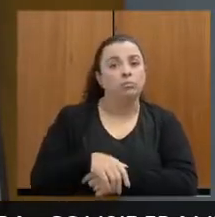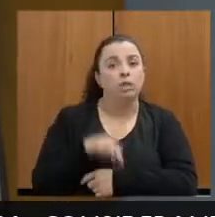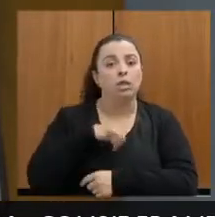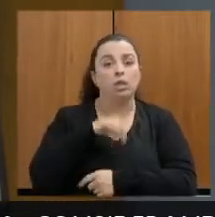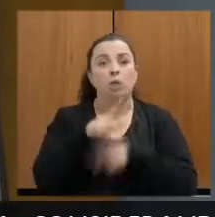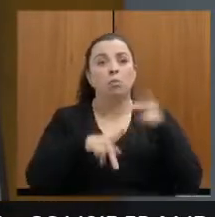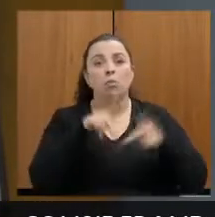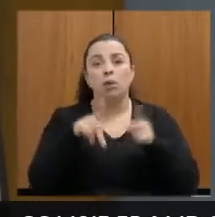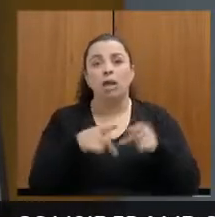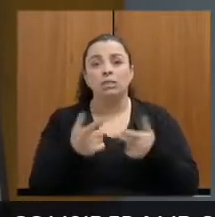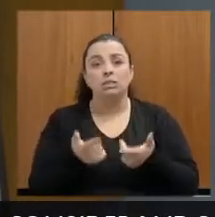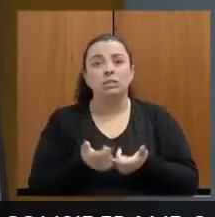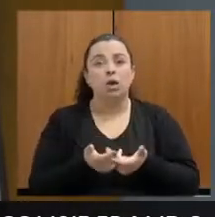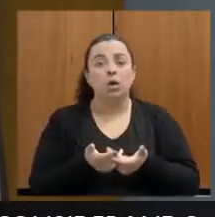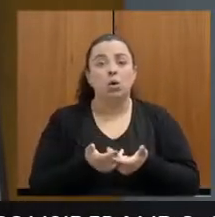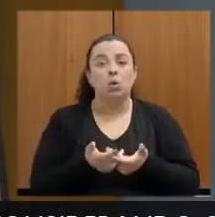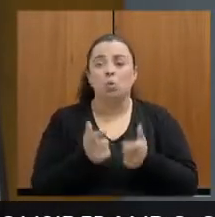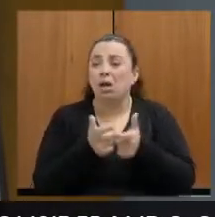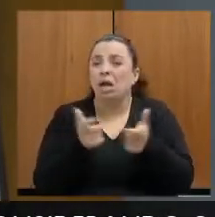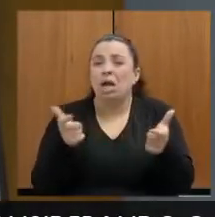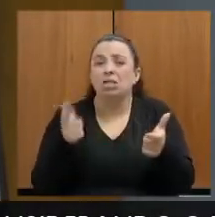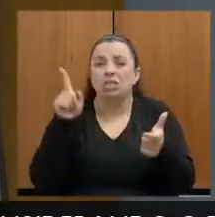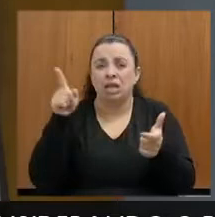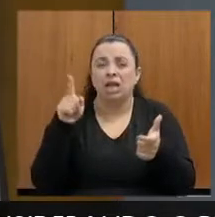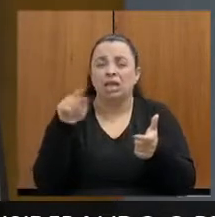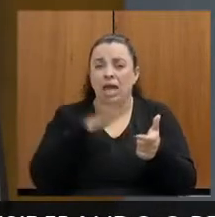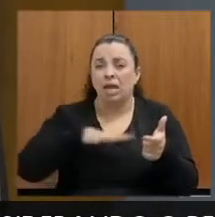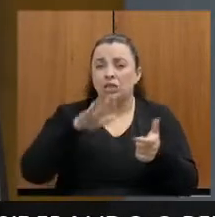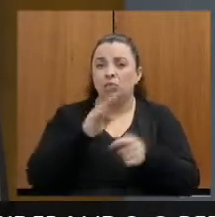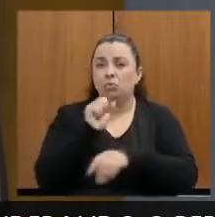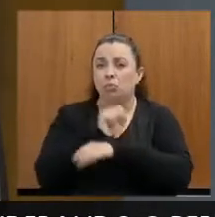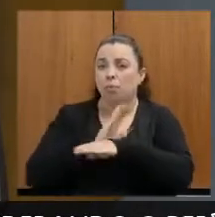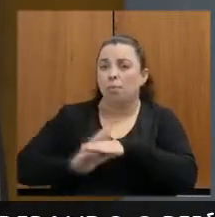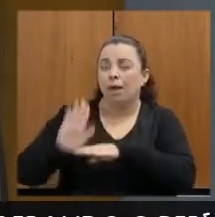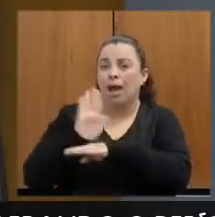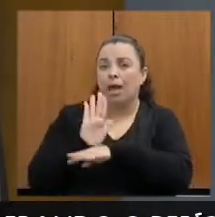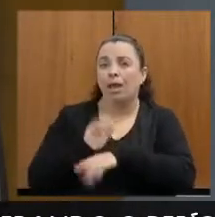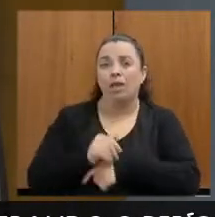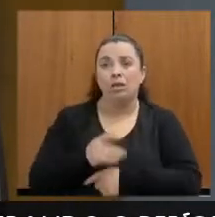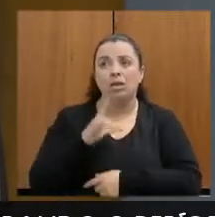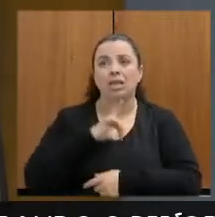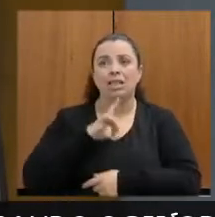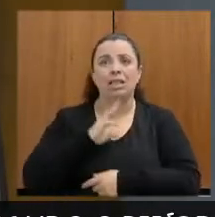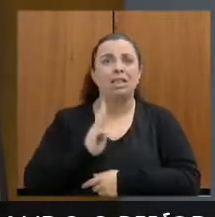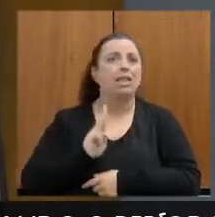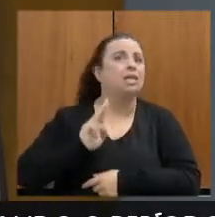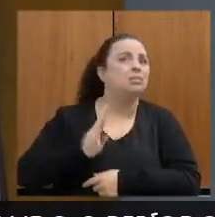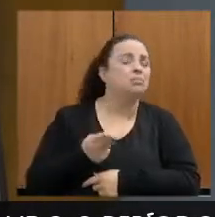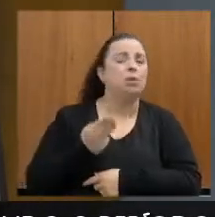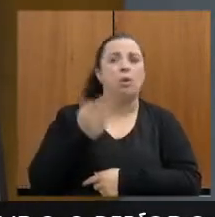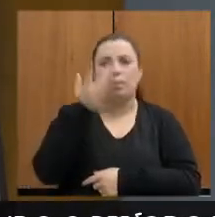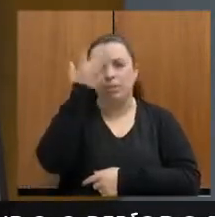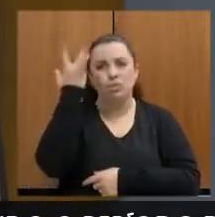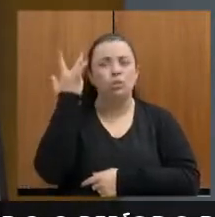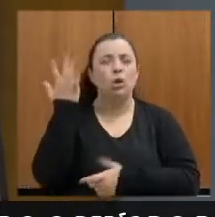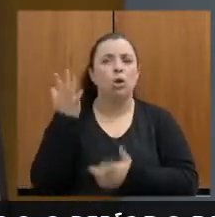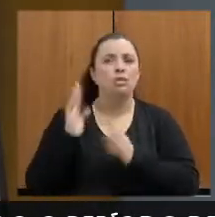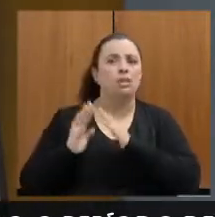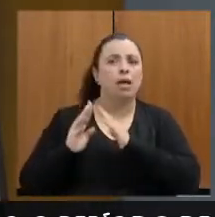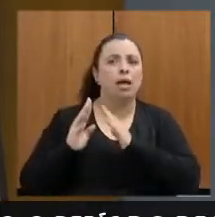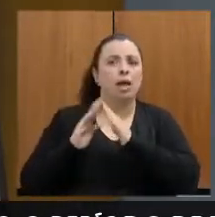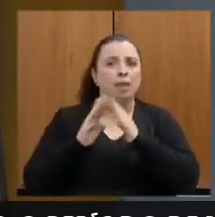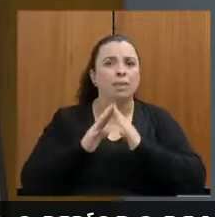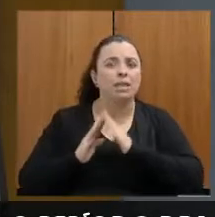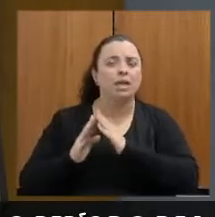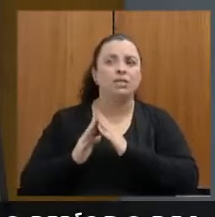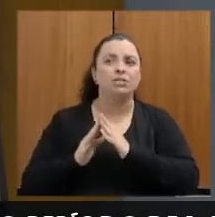população grande na regional do Barreiro são mais de 300 mil habitantes e que atende também a nossa região metropolitana e que é um